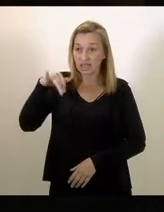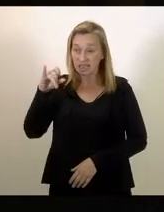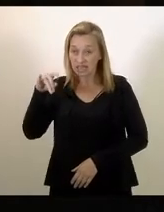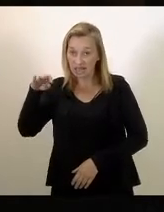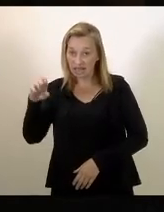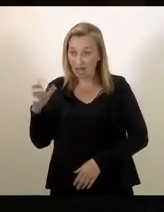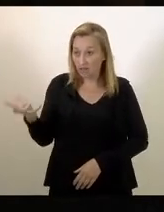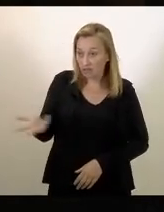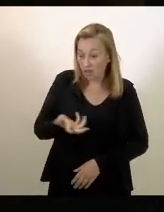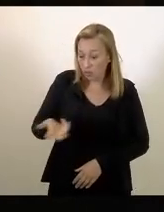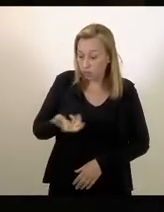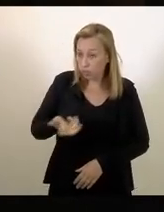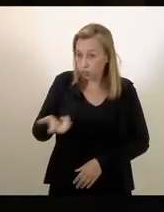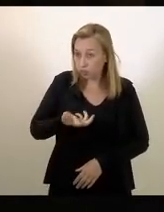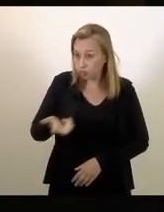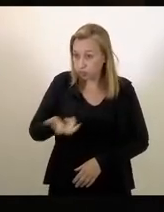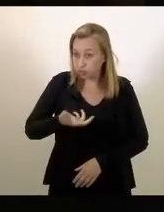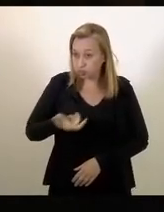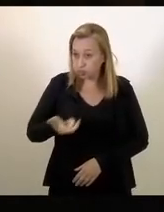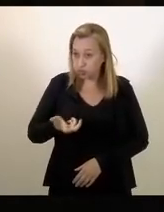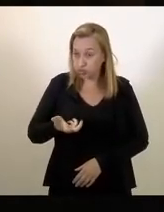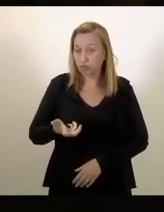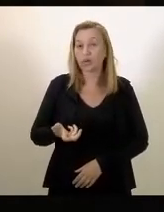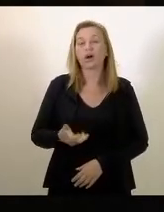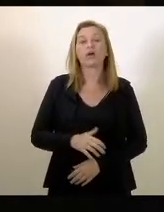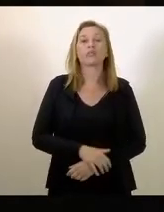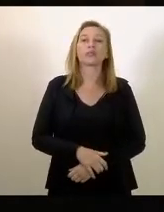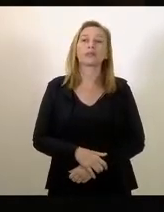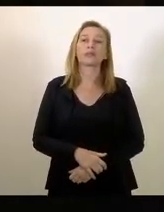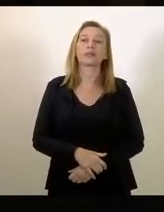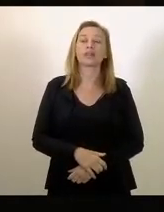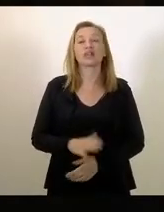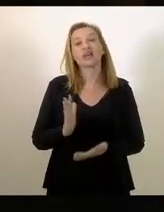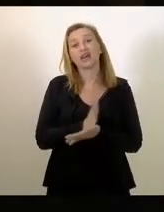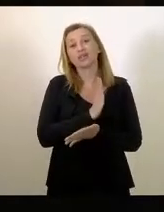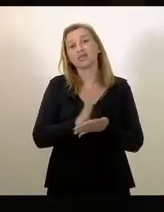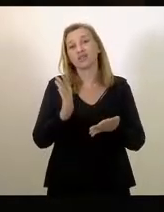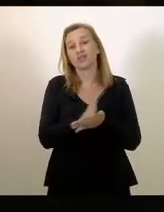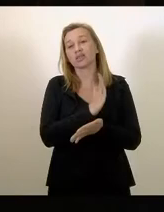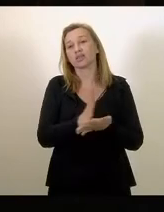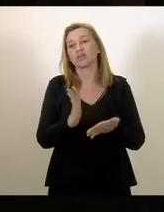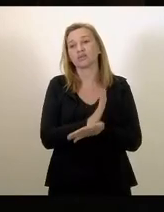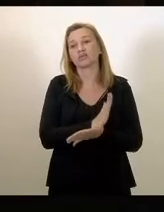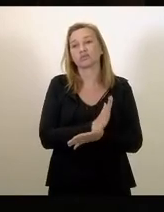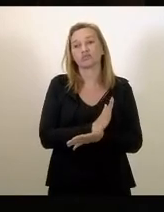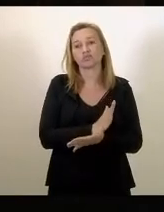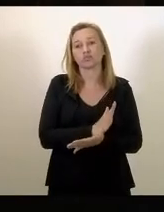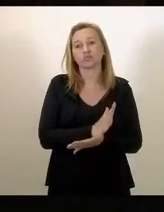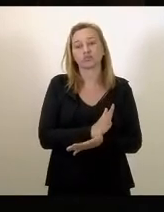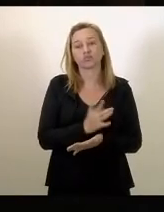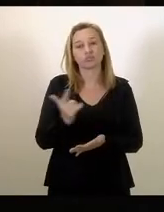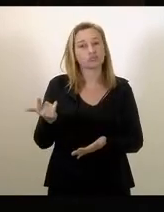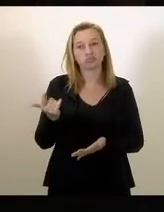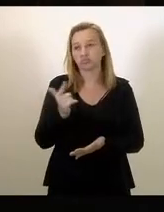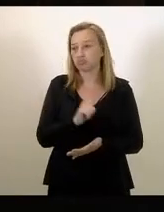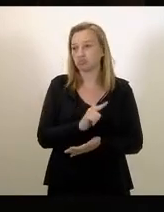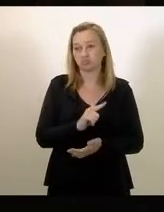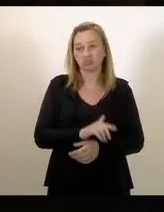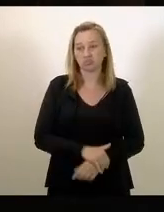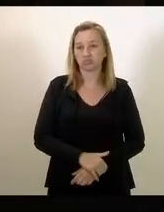velocidades estão enormes e às vezes não se dão contas